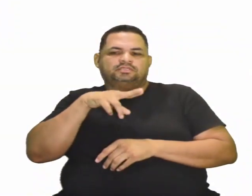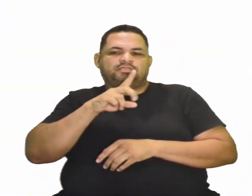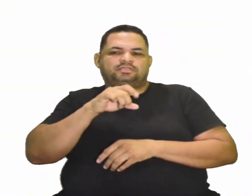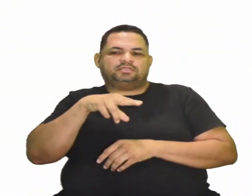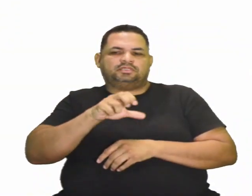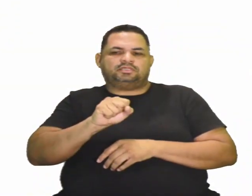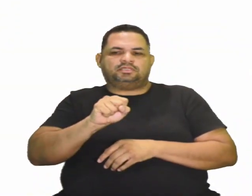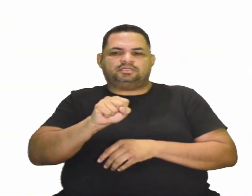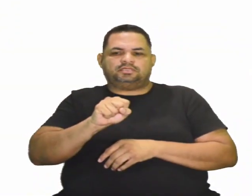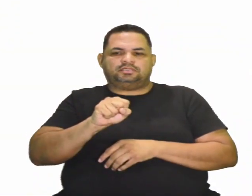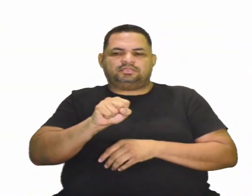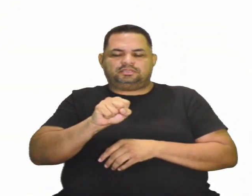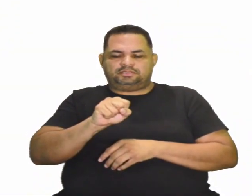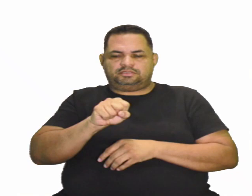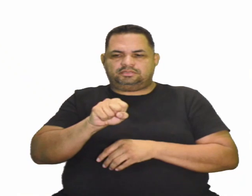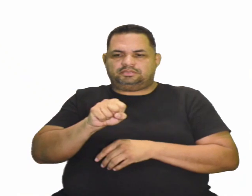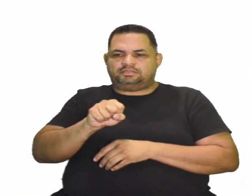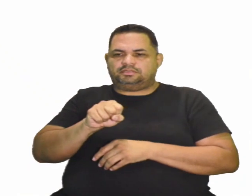questão.